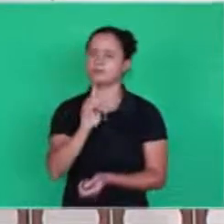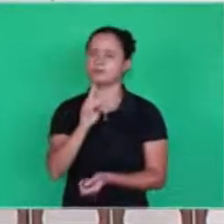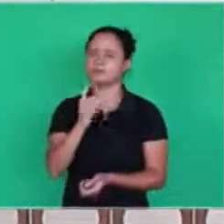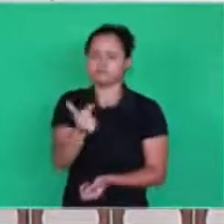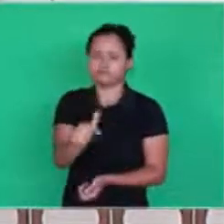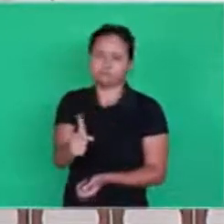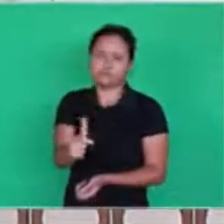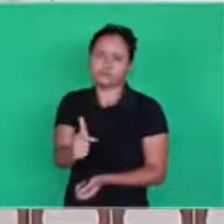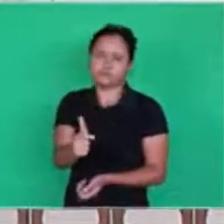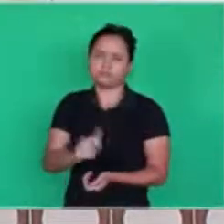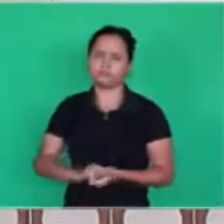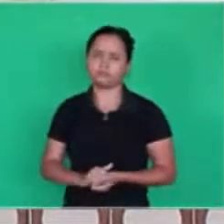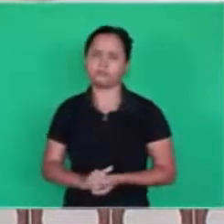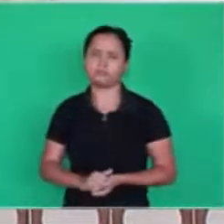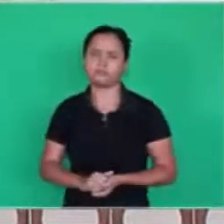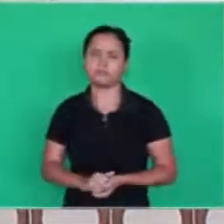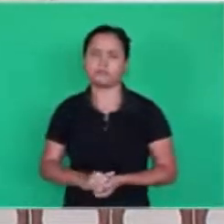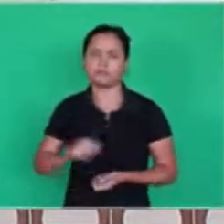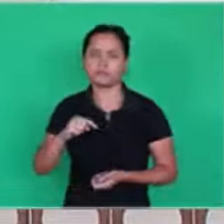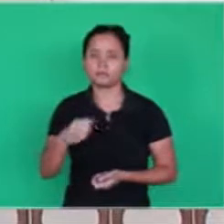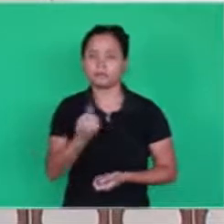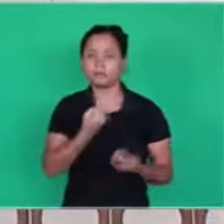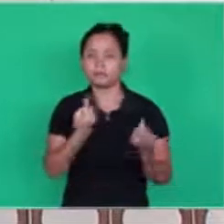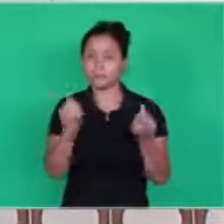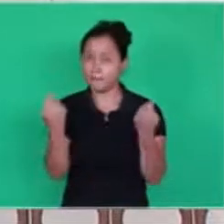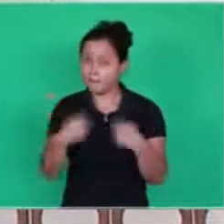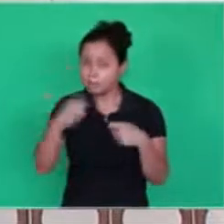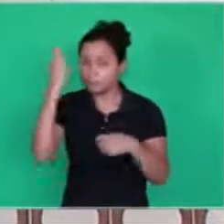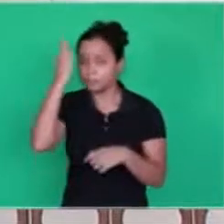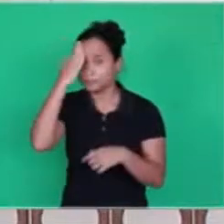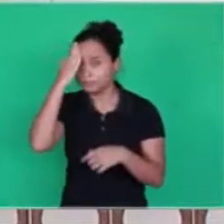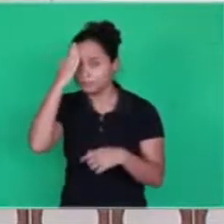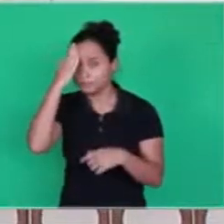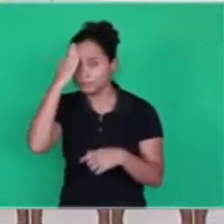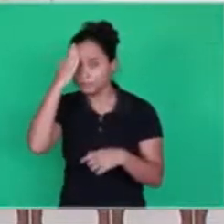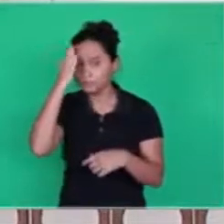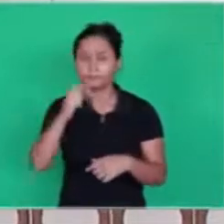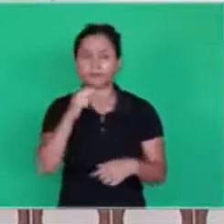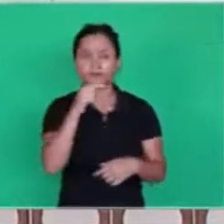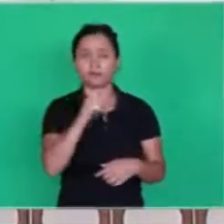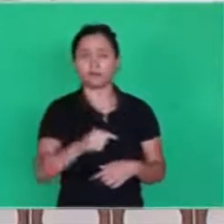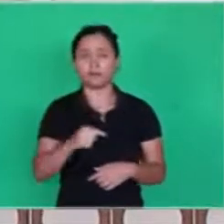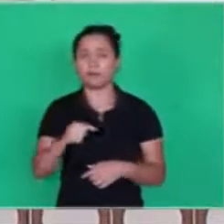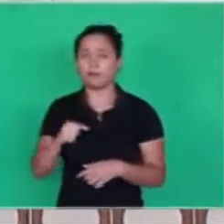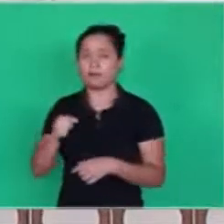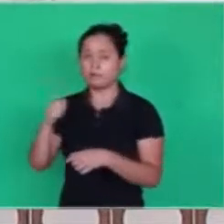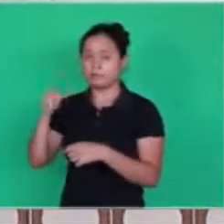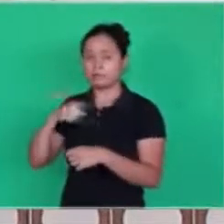temos que entender isso. Nós fazemos parte desta aqui. Esta aqui tem princípio e tem fim.